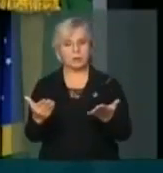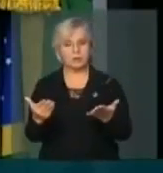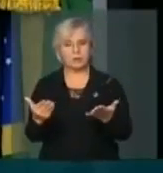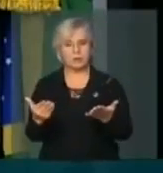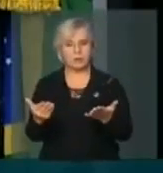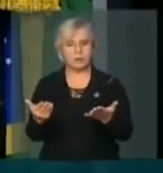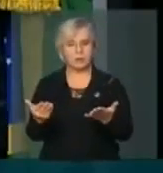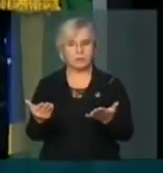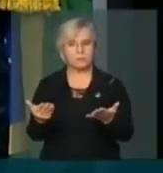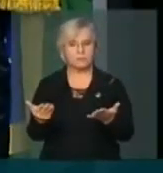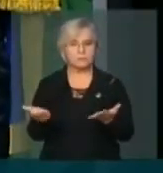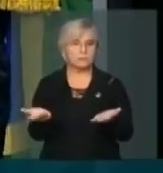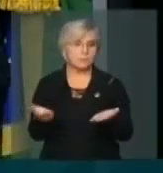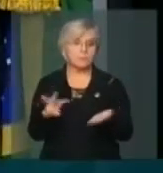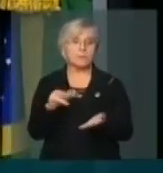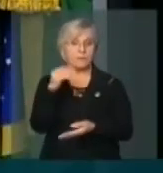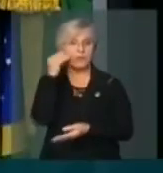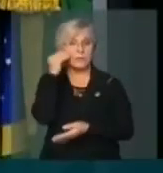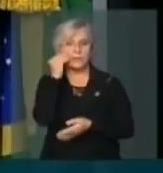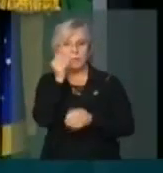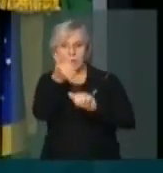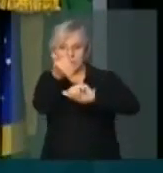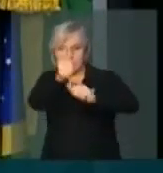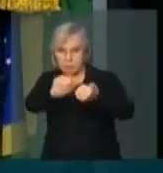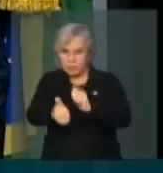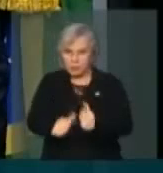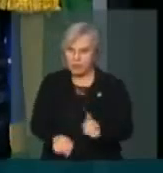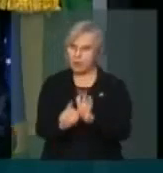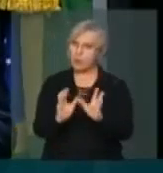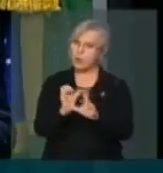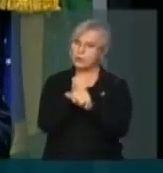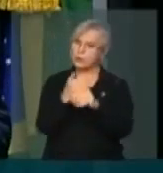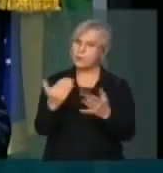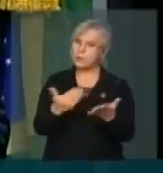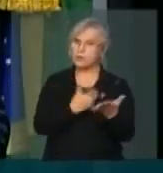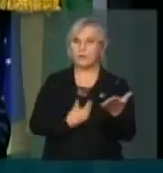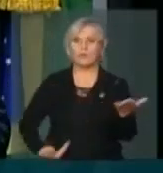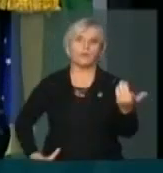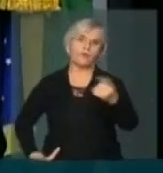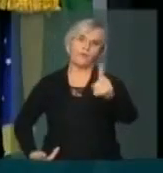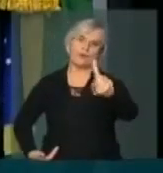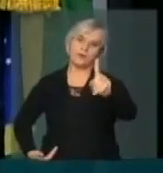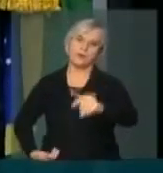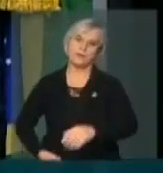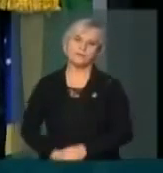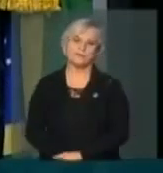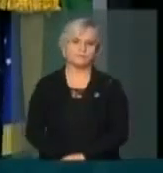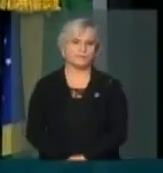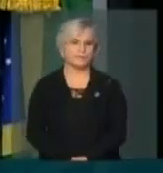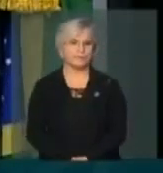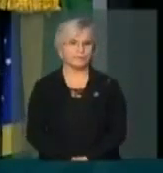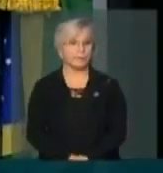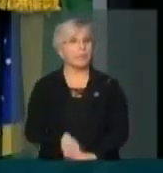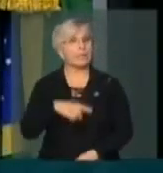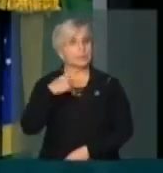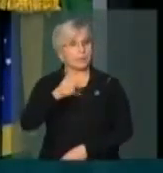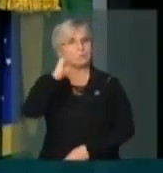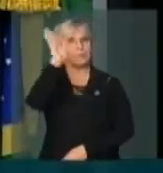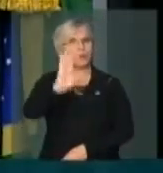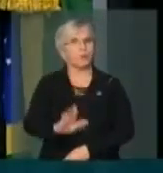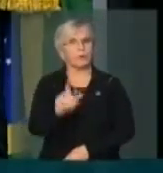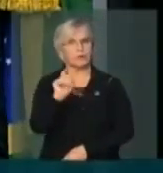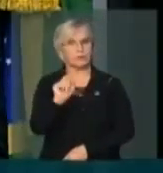e parentes, você vai tentar reajustar o seu orçamento. O governo não. Infelizmente, nós temos no Brasil